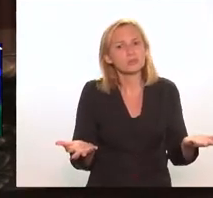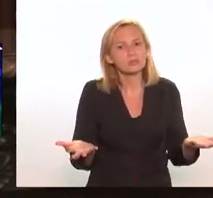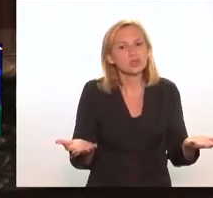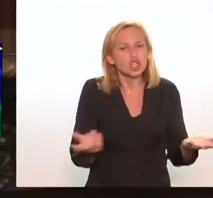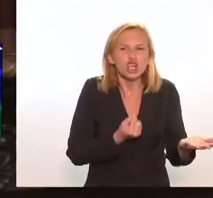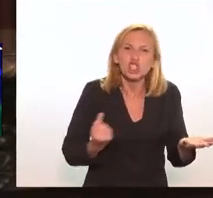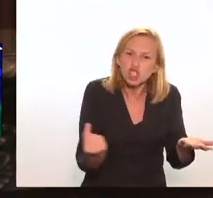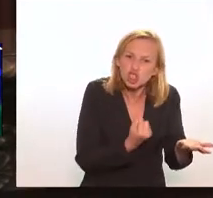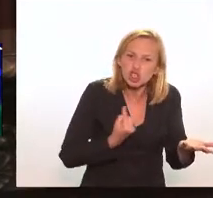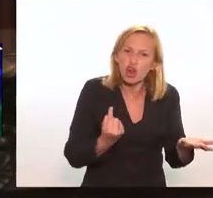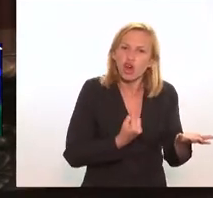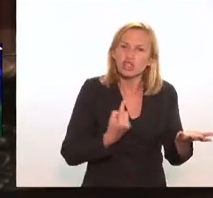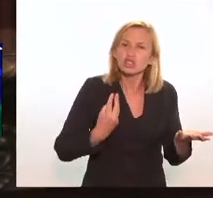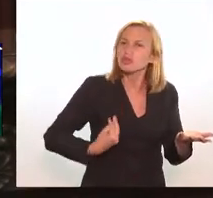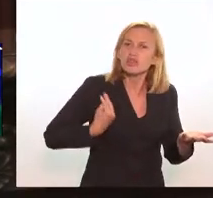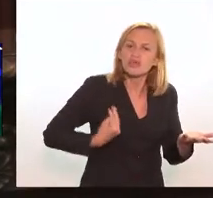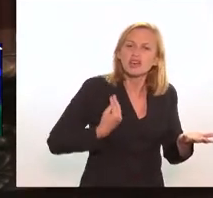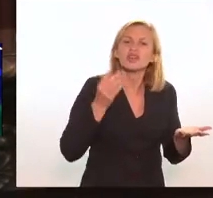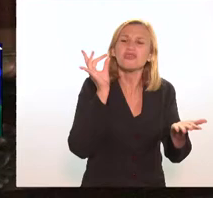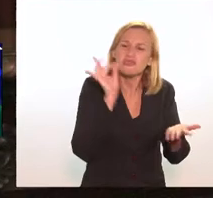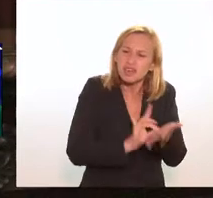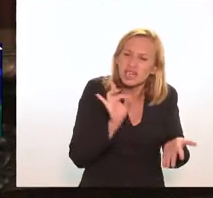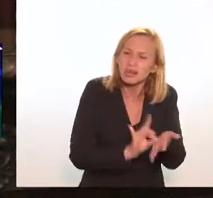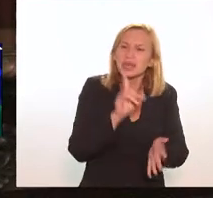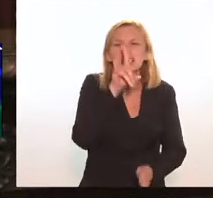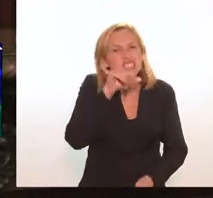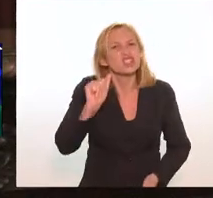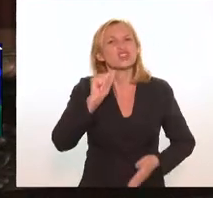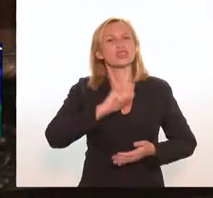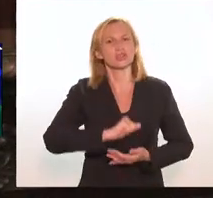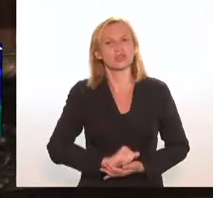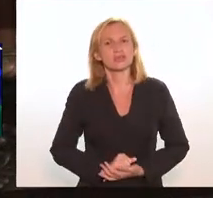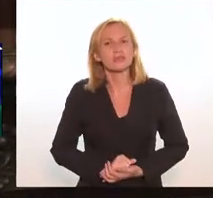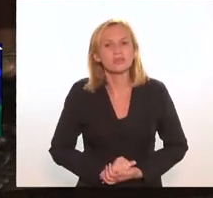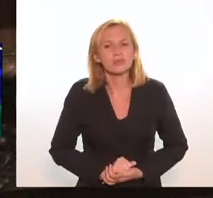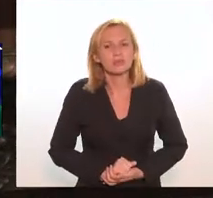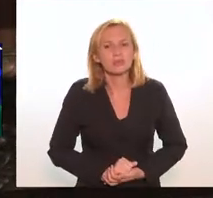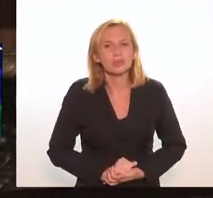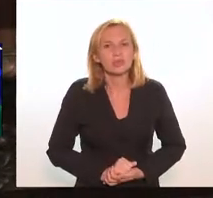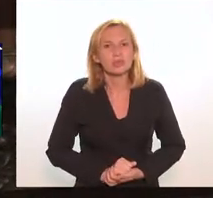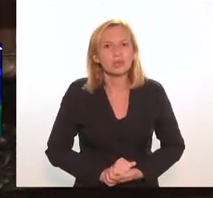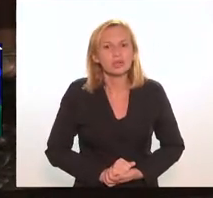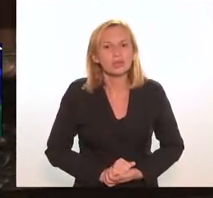E nós estamos vivenciando justamente esses dias.